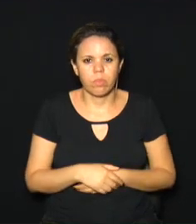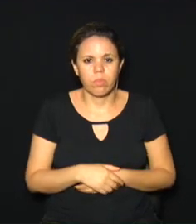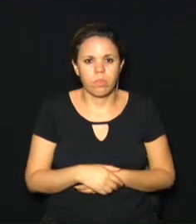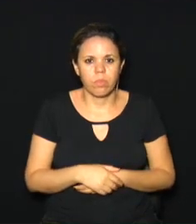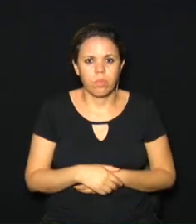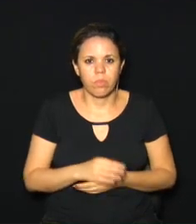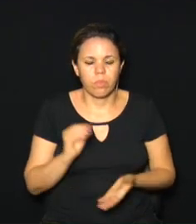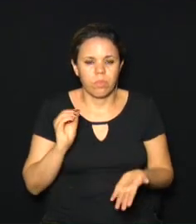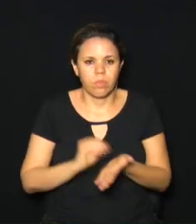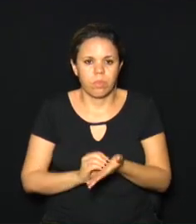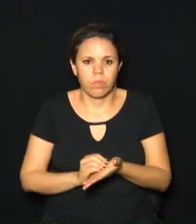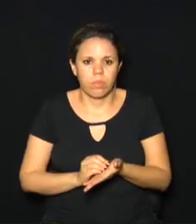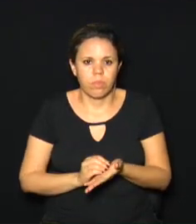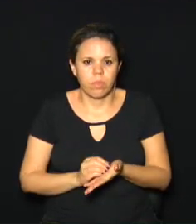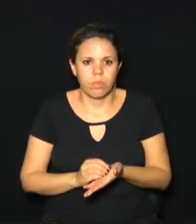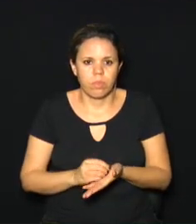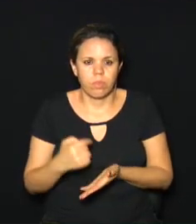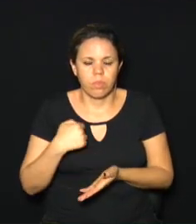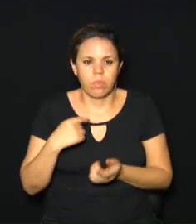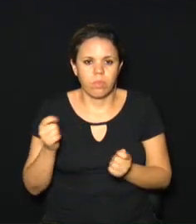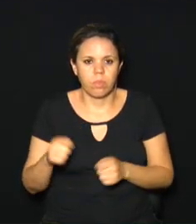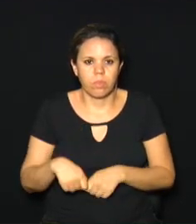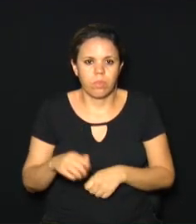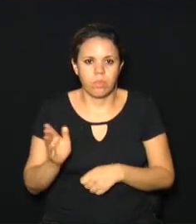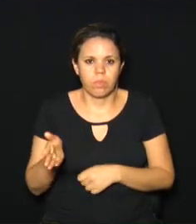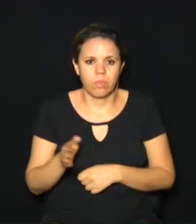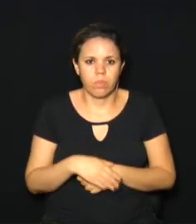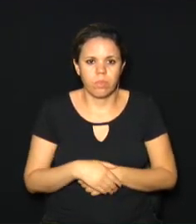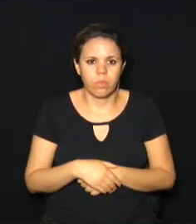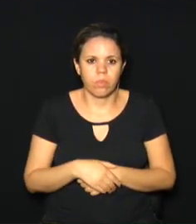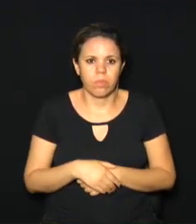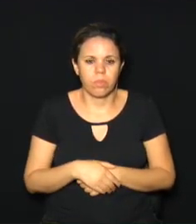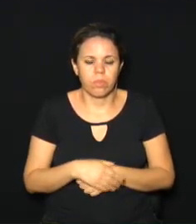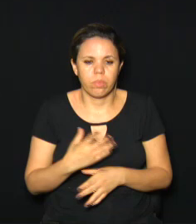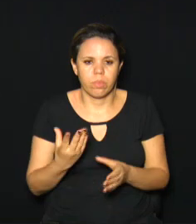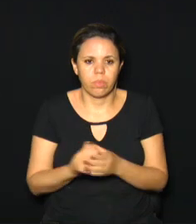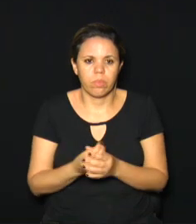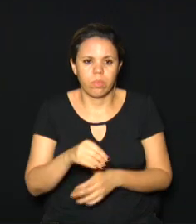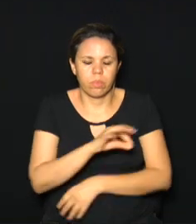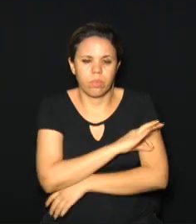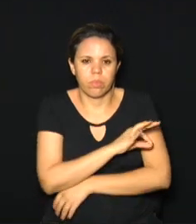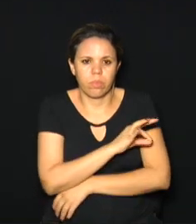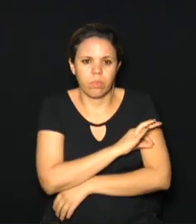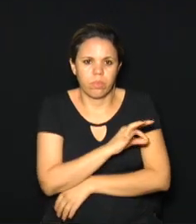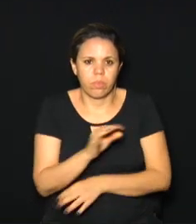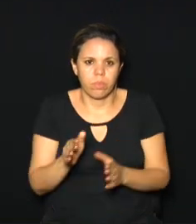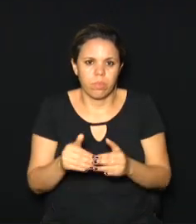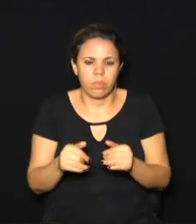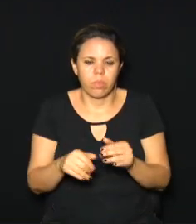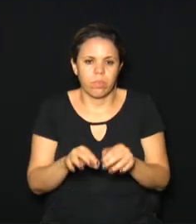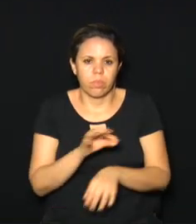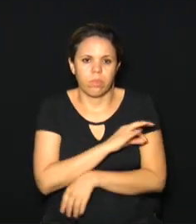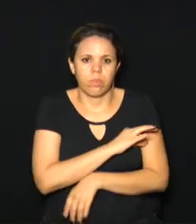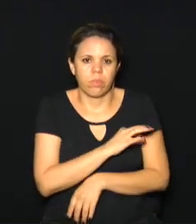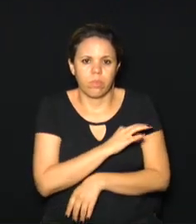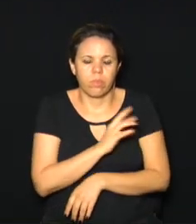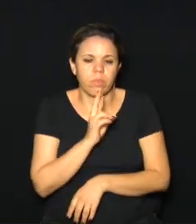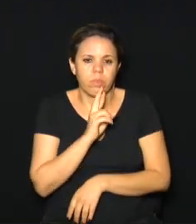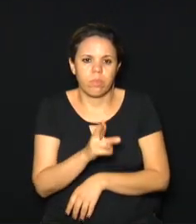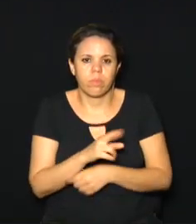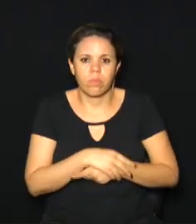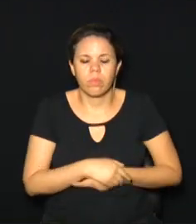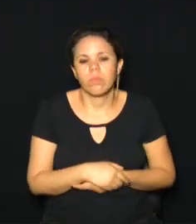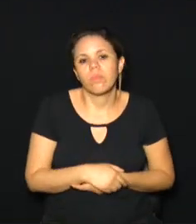fica registrado, para que eu possa aí já inquirir aí da prefeitura, já solicitar da prefeitura uma